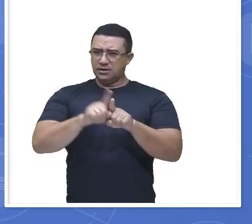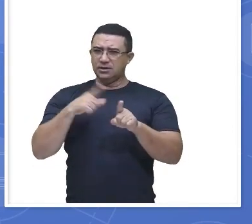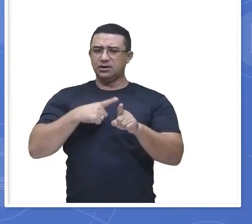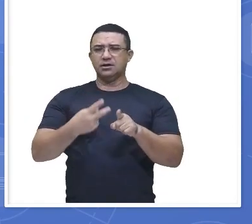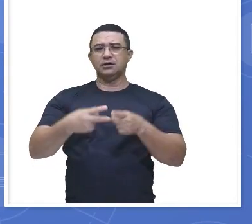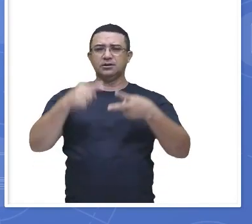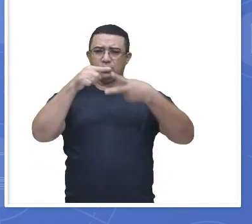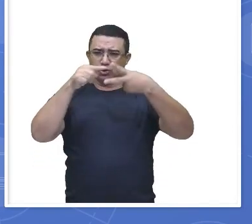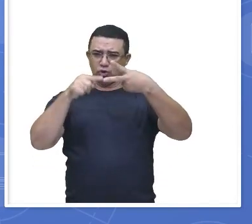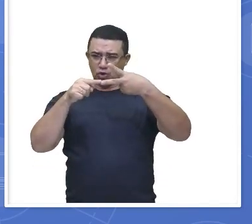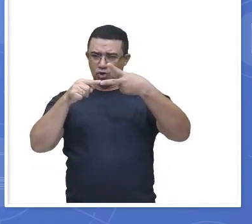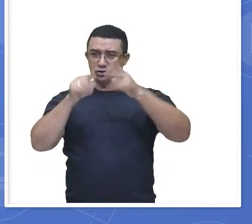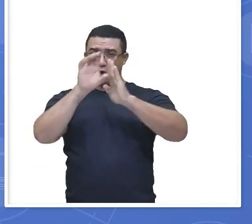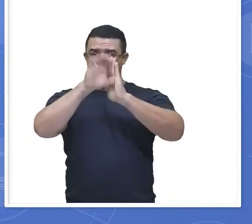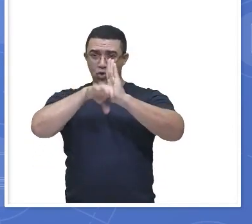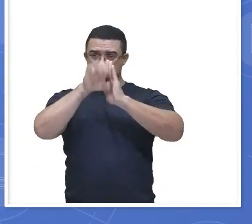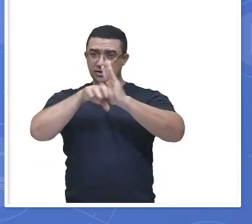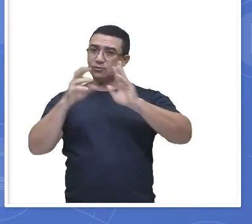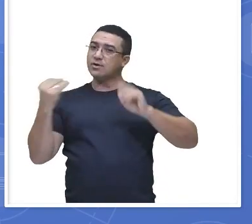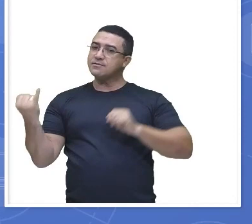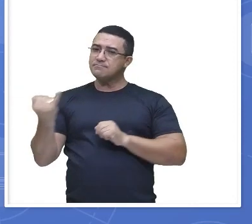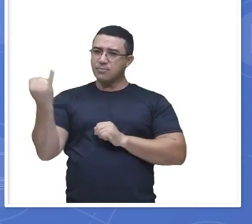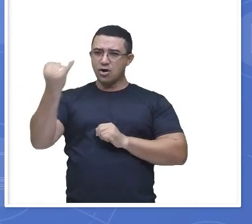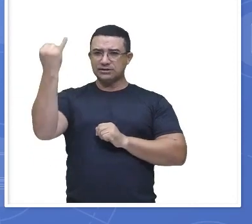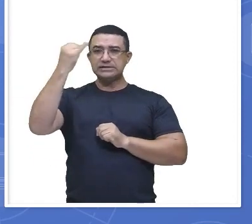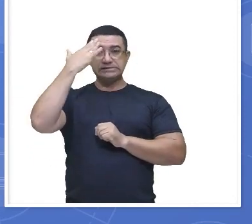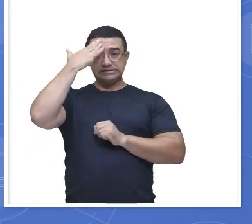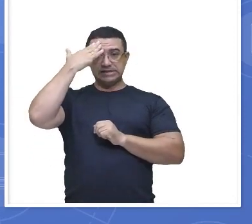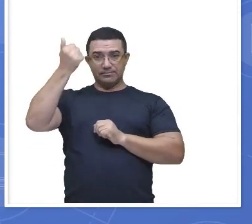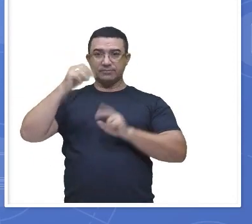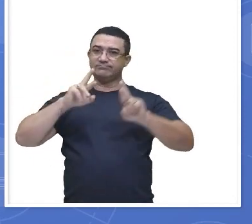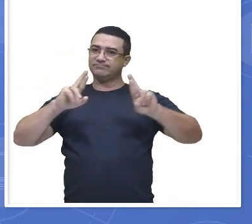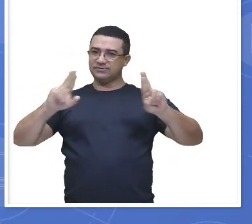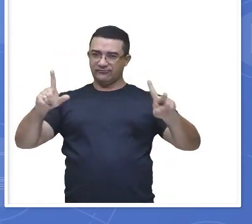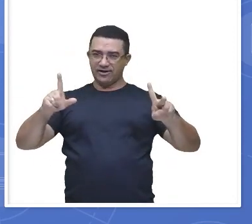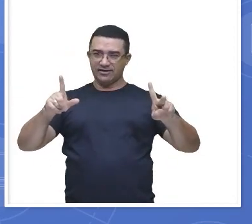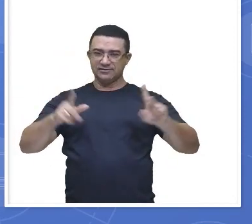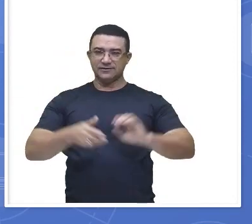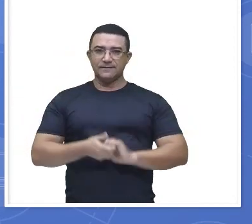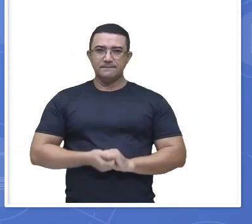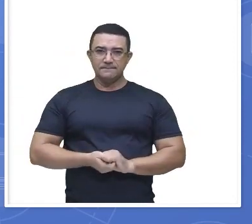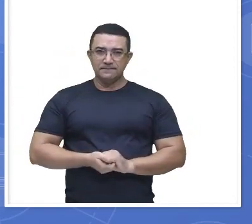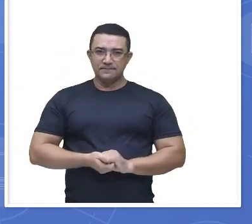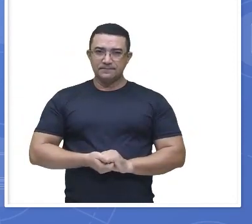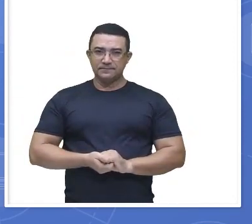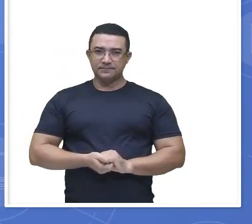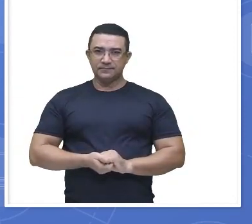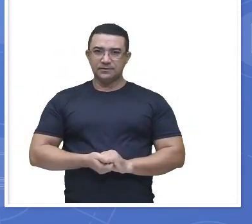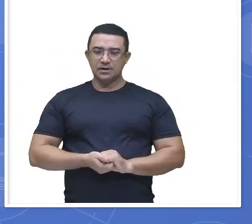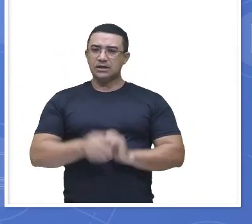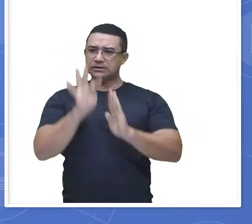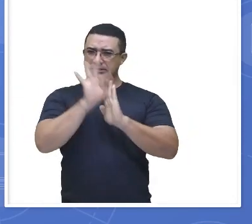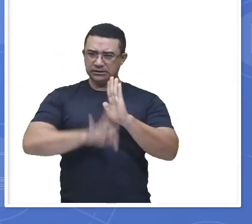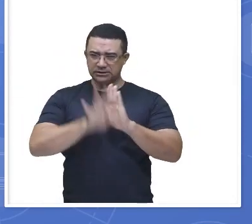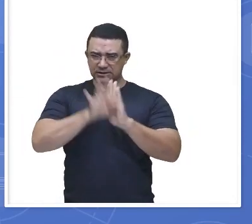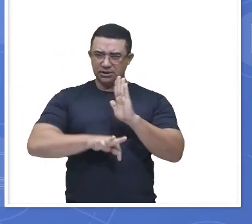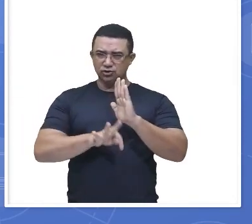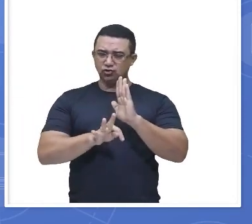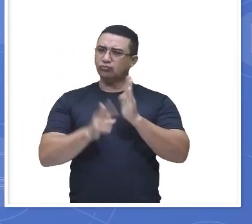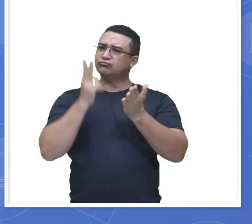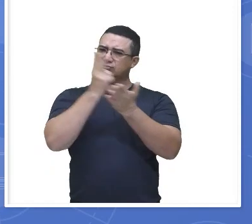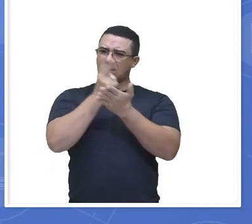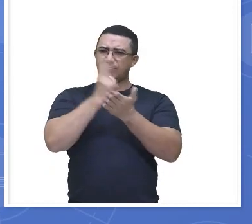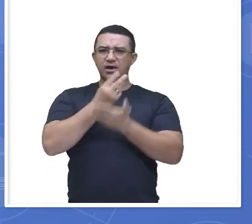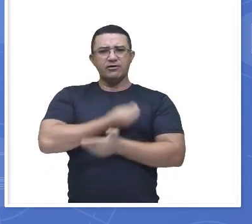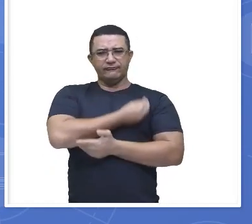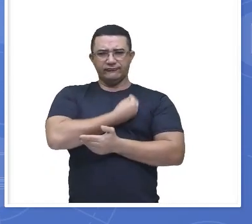conceitos importantes para diferenciar sempre que a gente fala em texto. Eu falei, os textos estão presentes na nossa